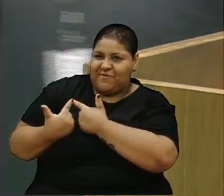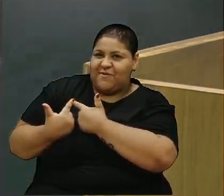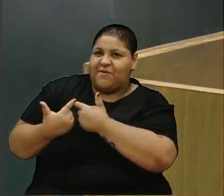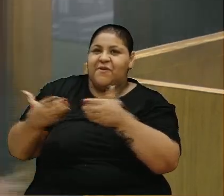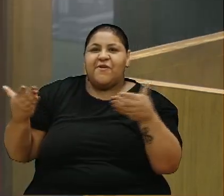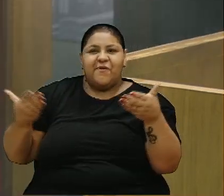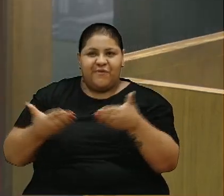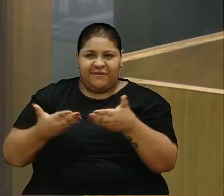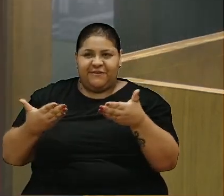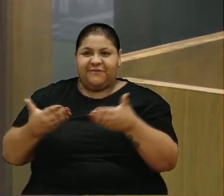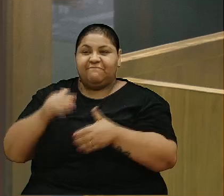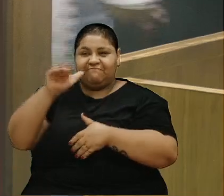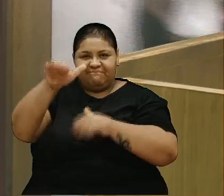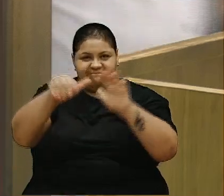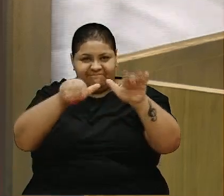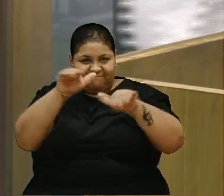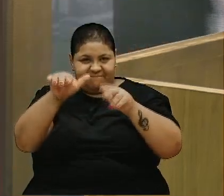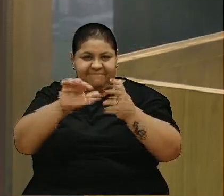o convite.